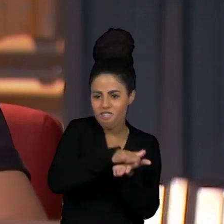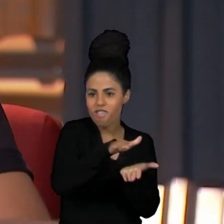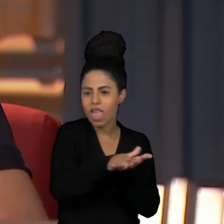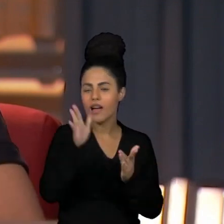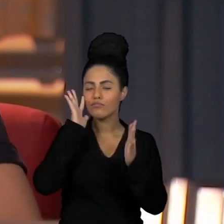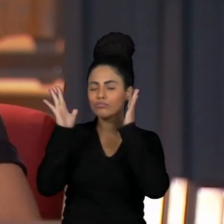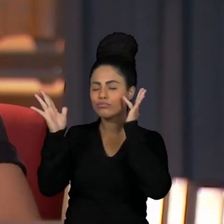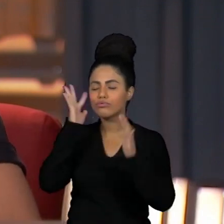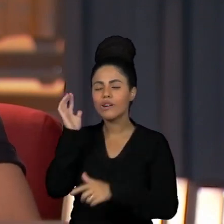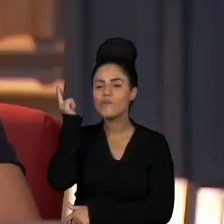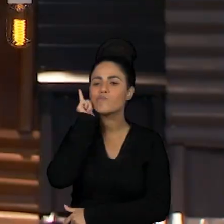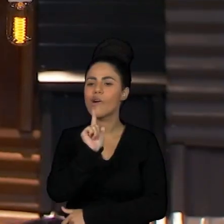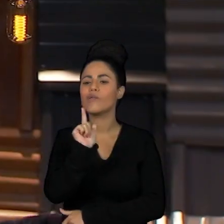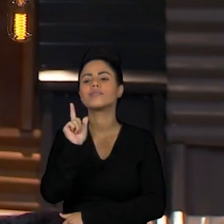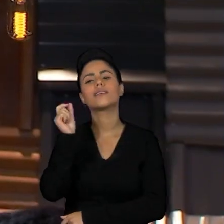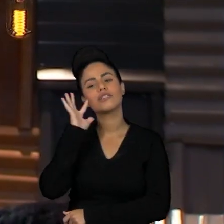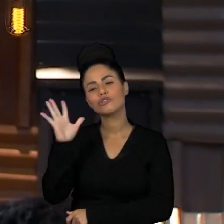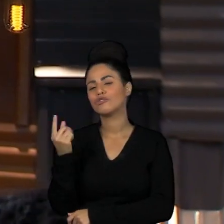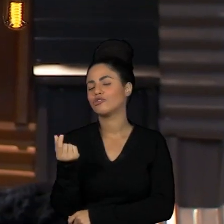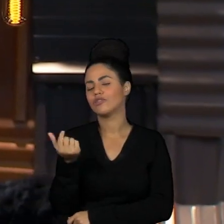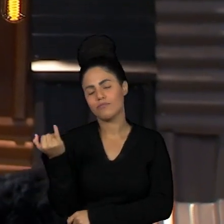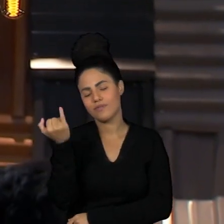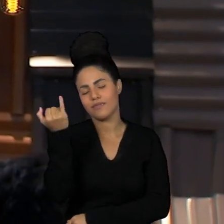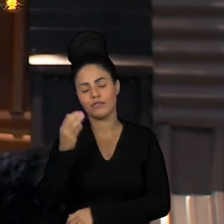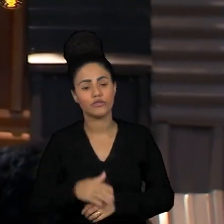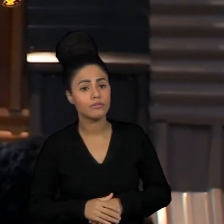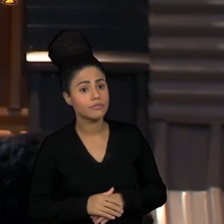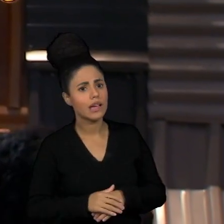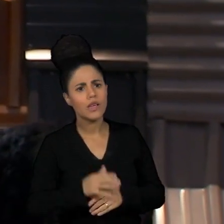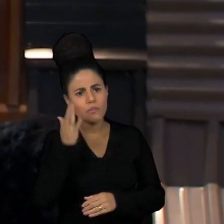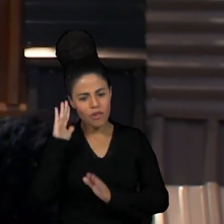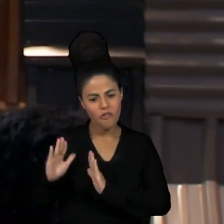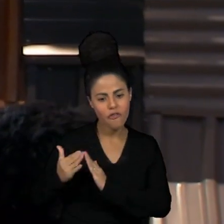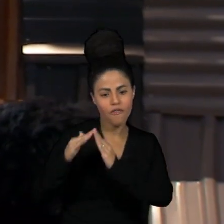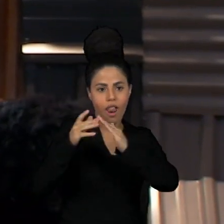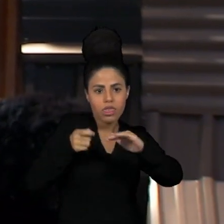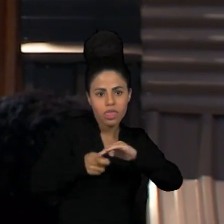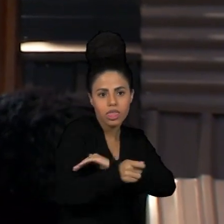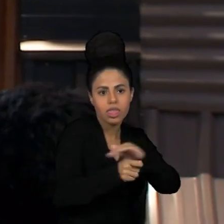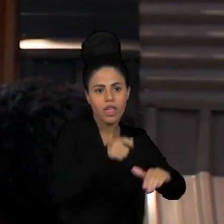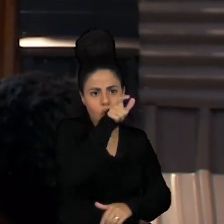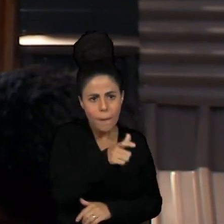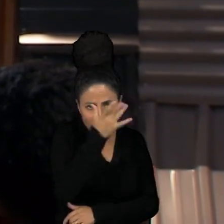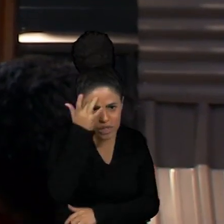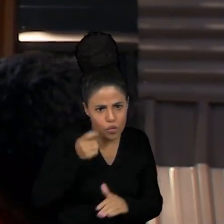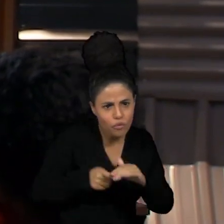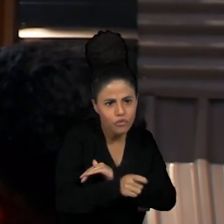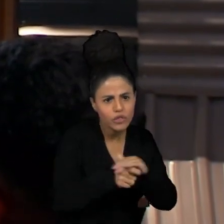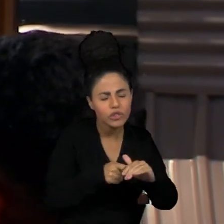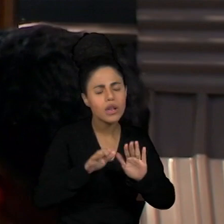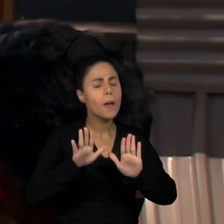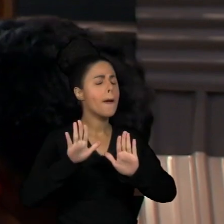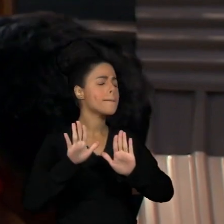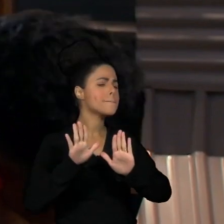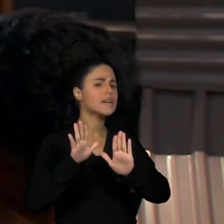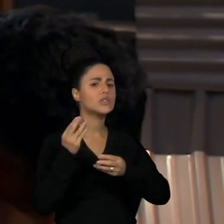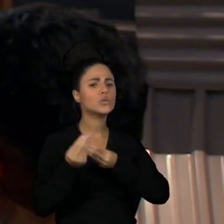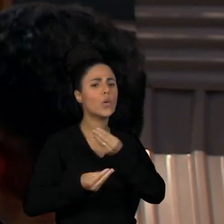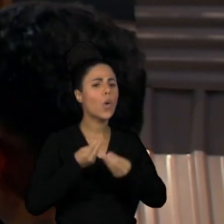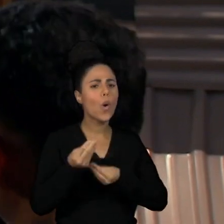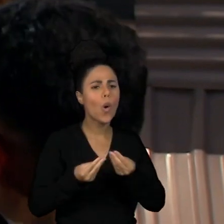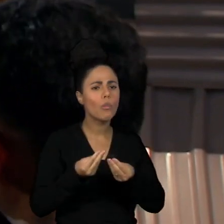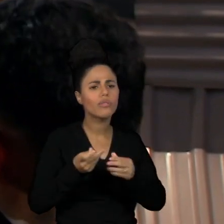Então o dinheiro é importante. A gente vê favelado investidor e eu creio que todo mundo pensa, mas espera aí. Como isso é